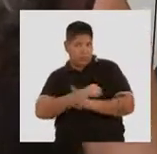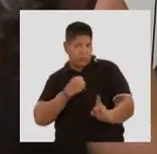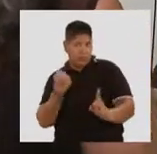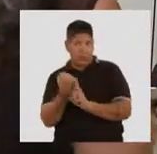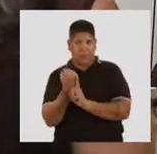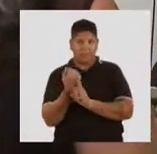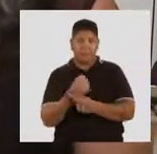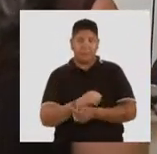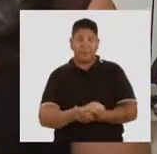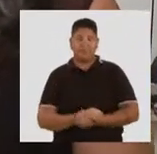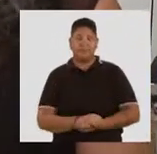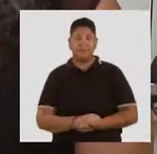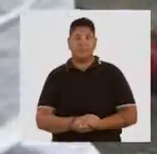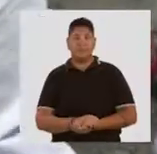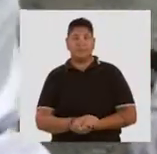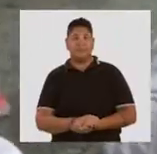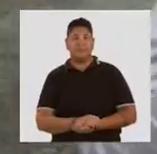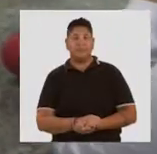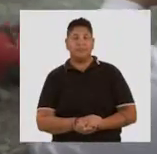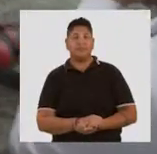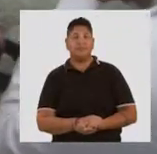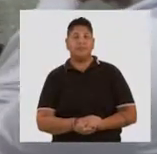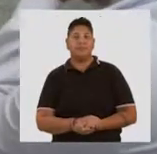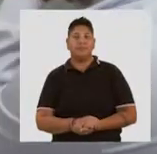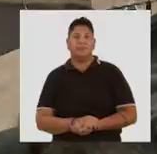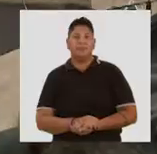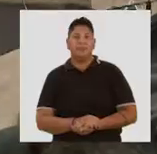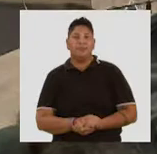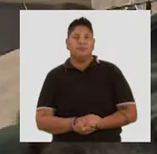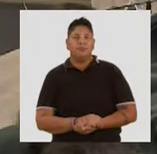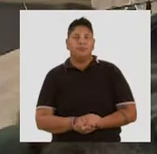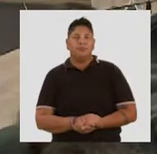que interagem nessa situação.